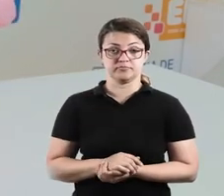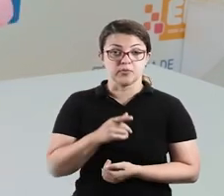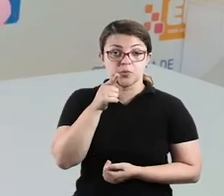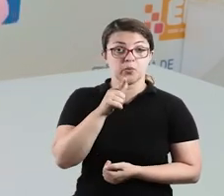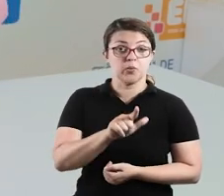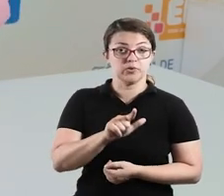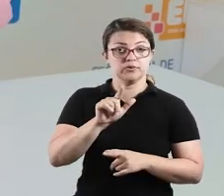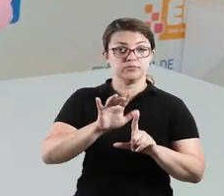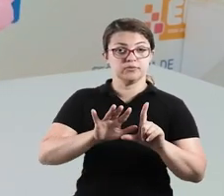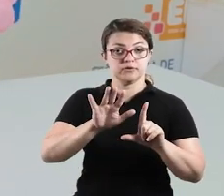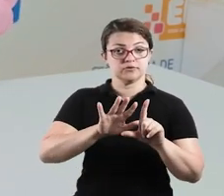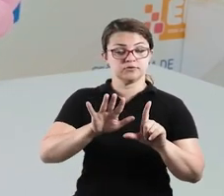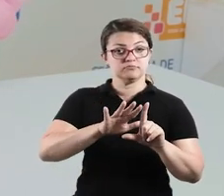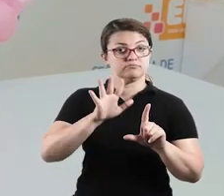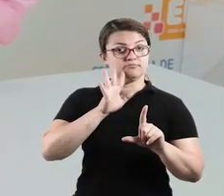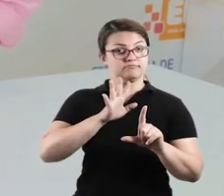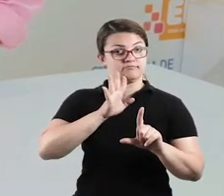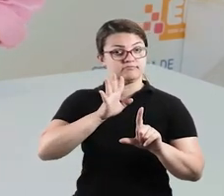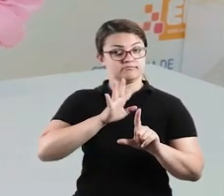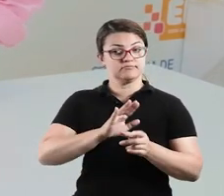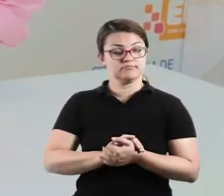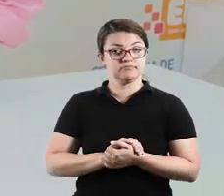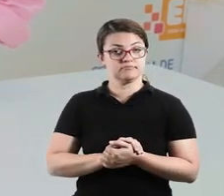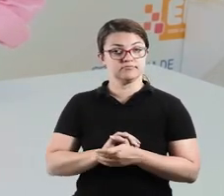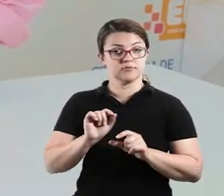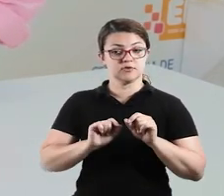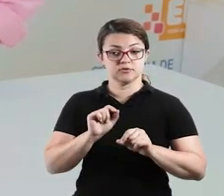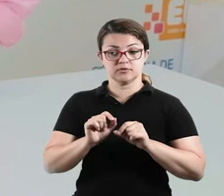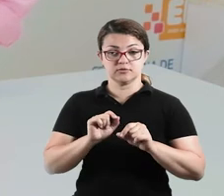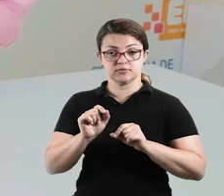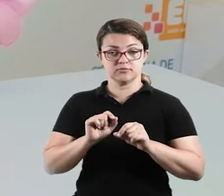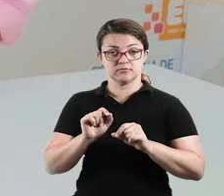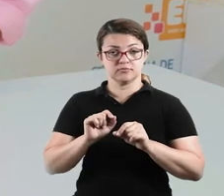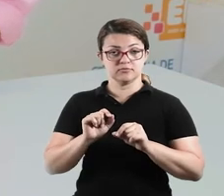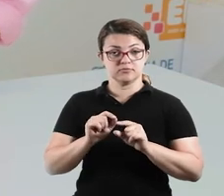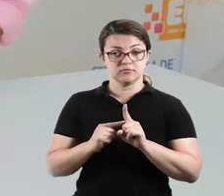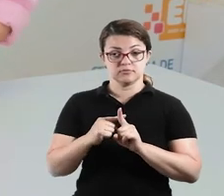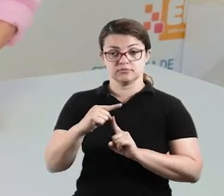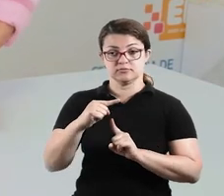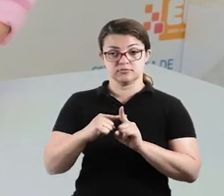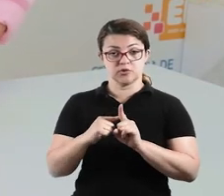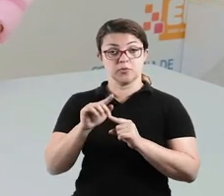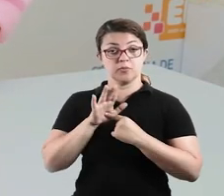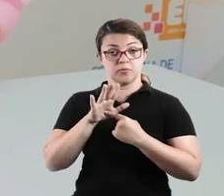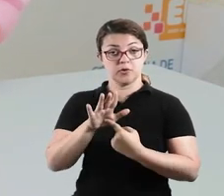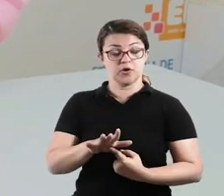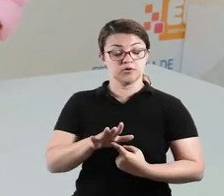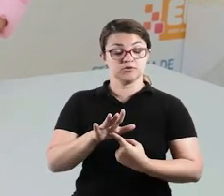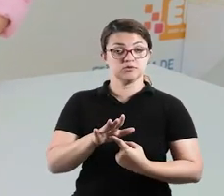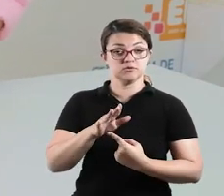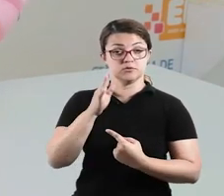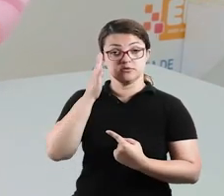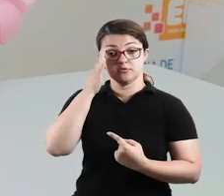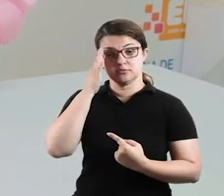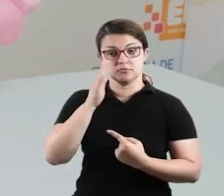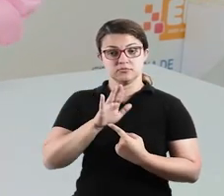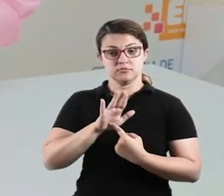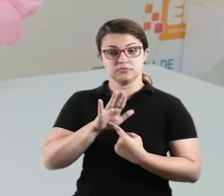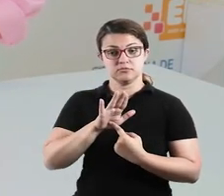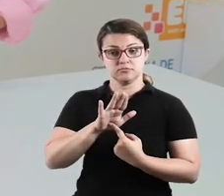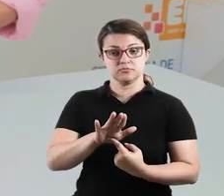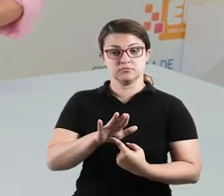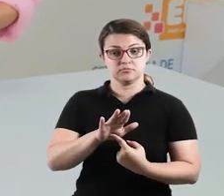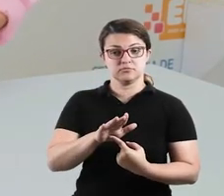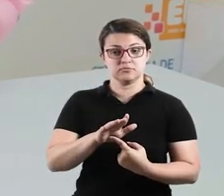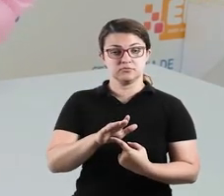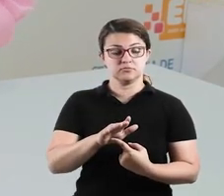Aqui tem outras ilustrações. Olha que bacana. Os termômetros a seguir indicam a medida de temperatura dos